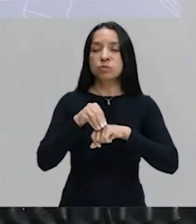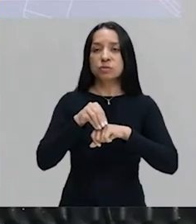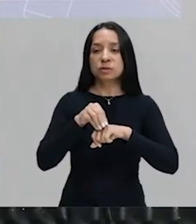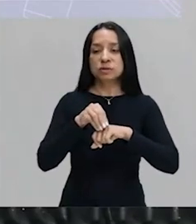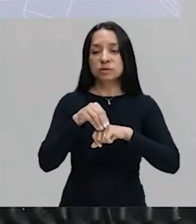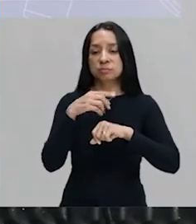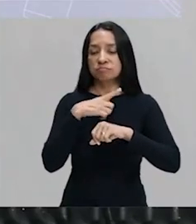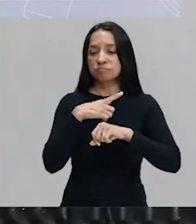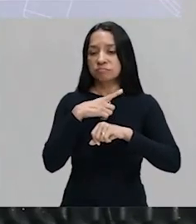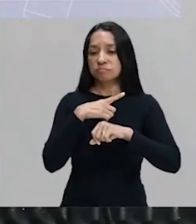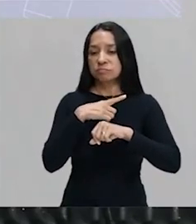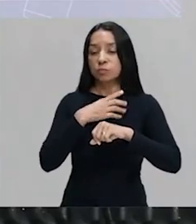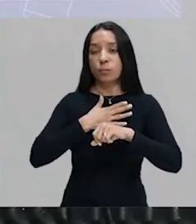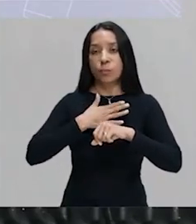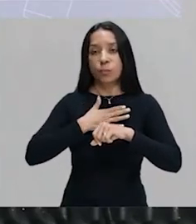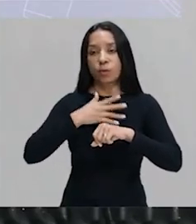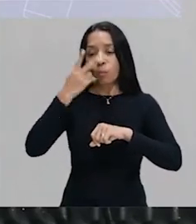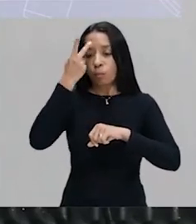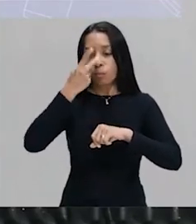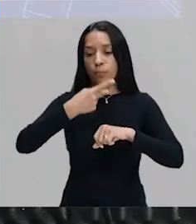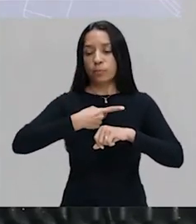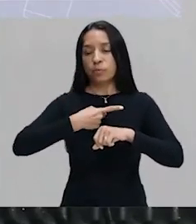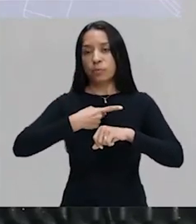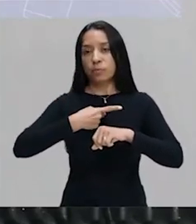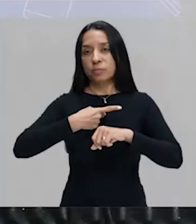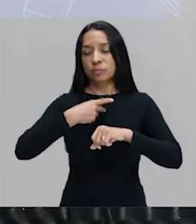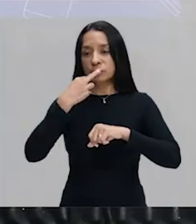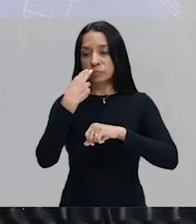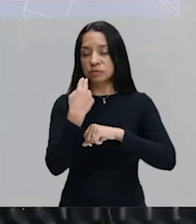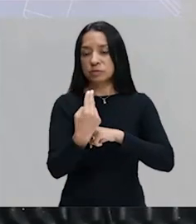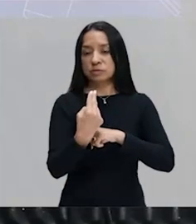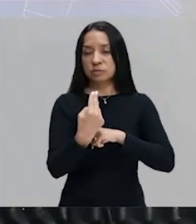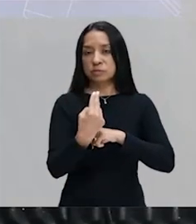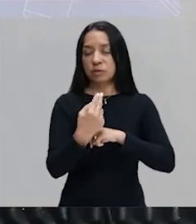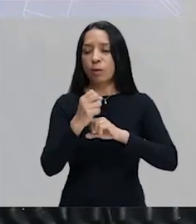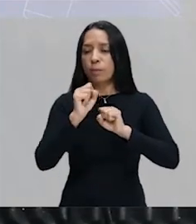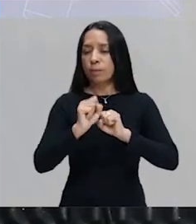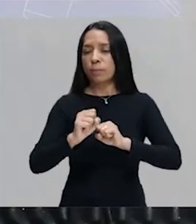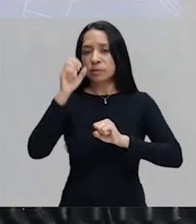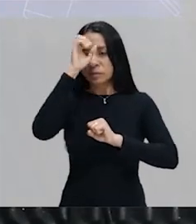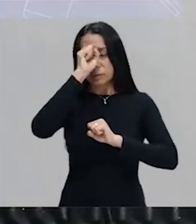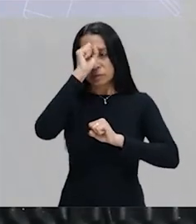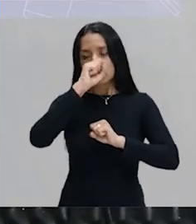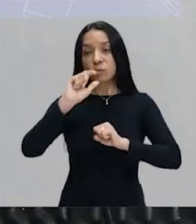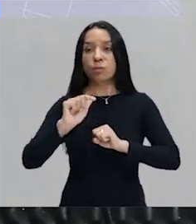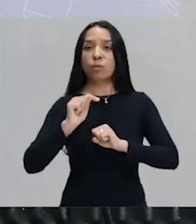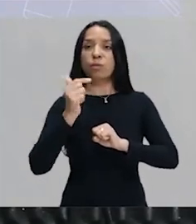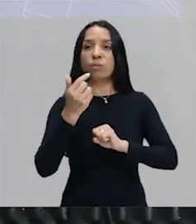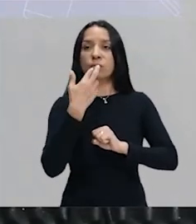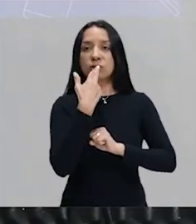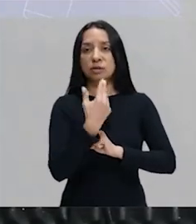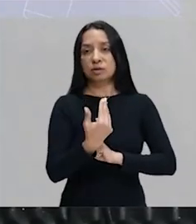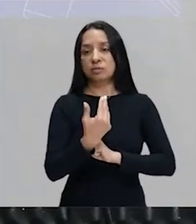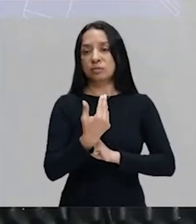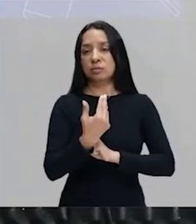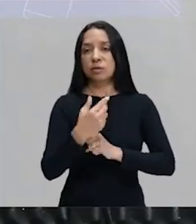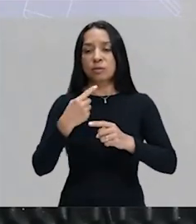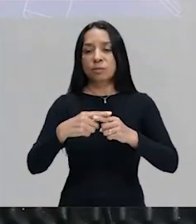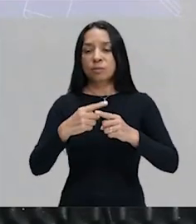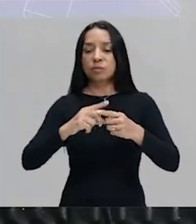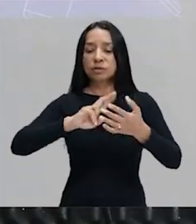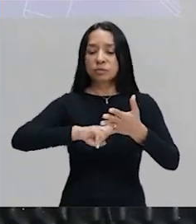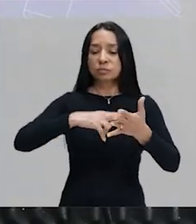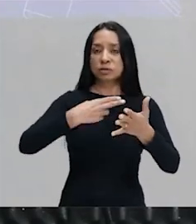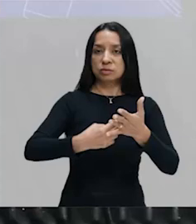do meu idioma, tá? Para que eu possa aprender um outro. Até porque na hora da tradução eu preciso fazer esse